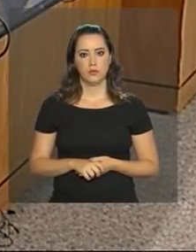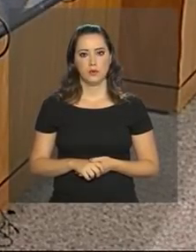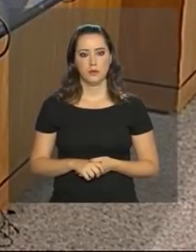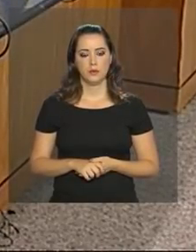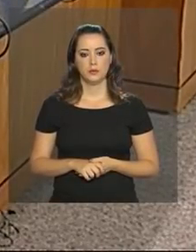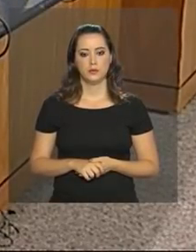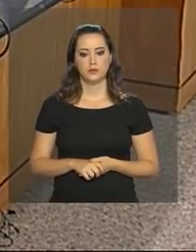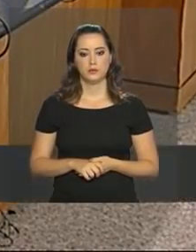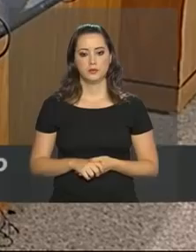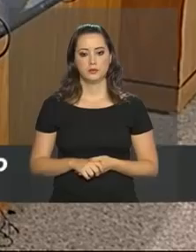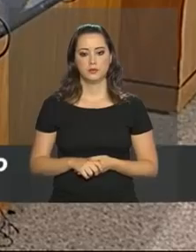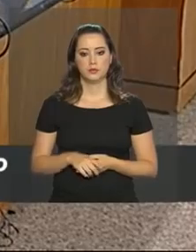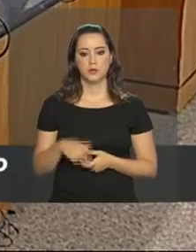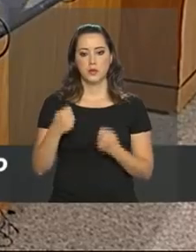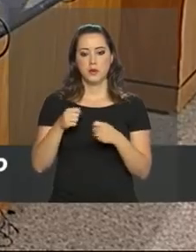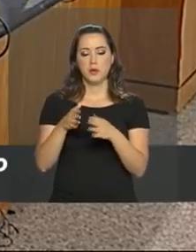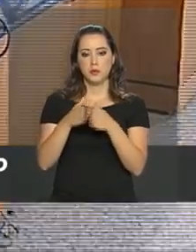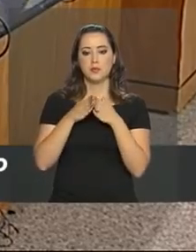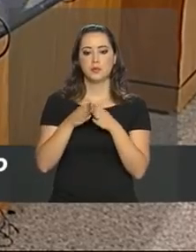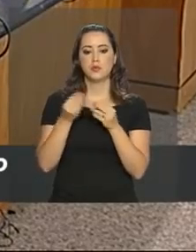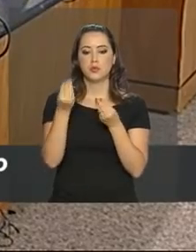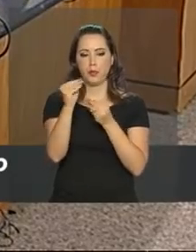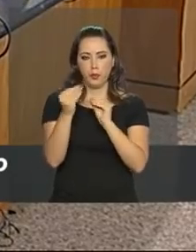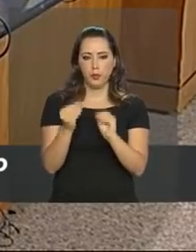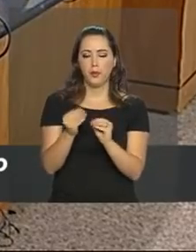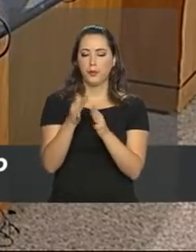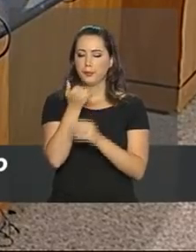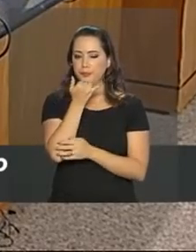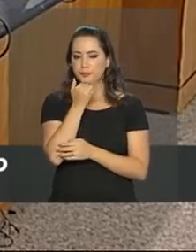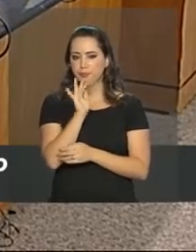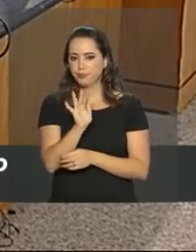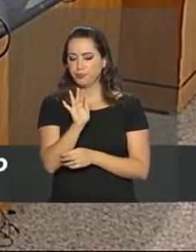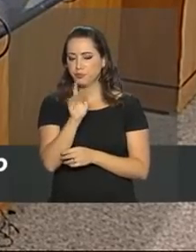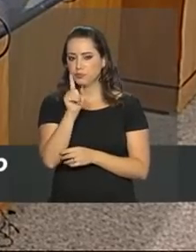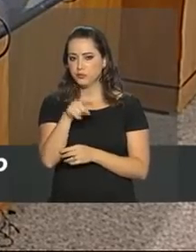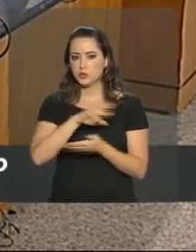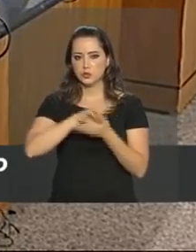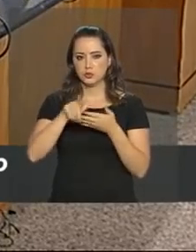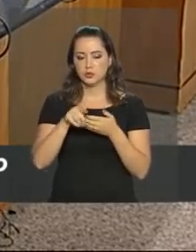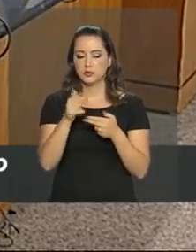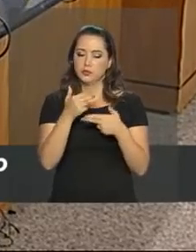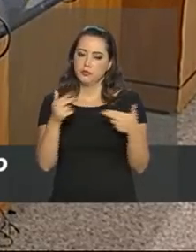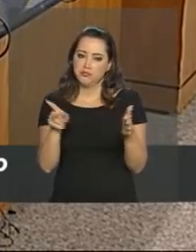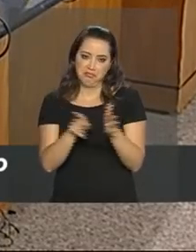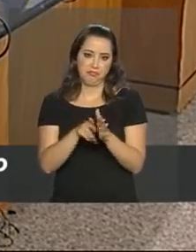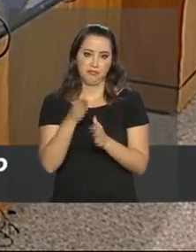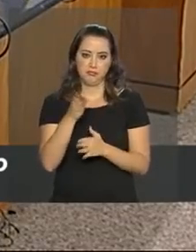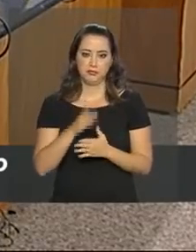eu estava ali colocar a desculpa é muita coisa